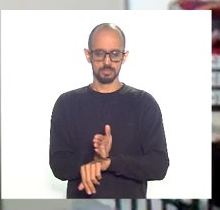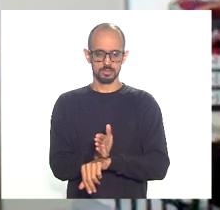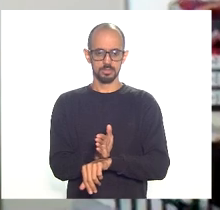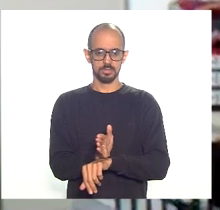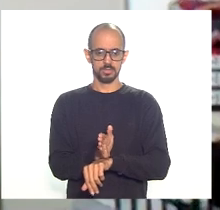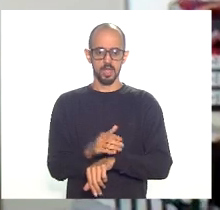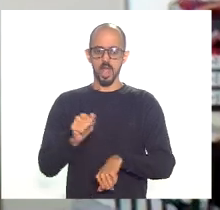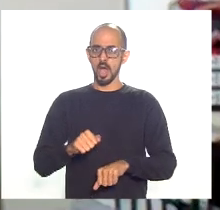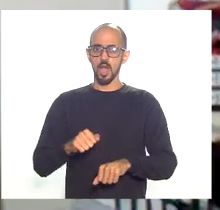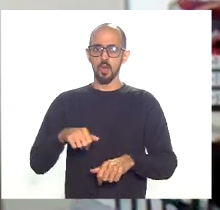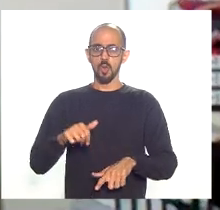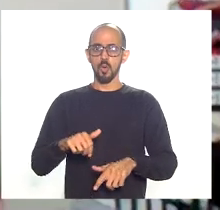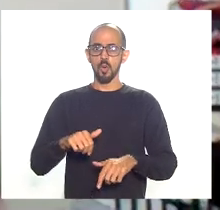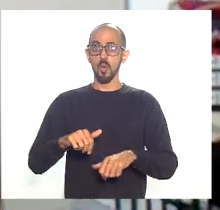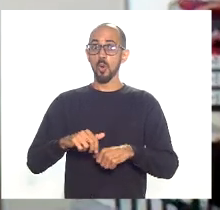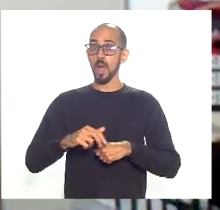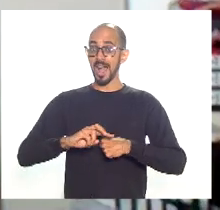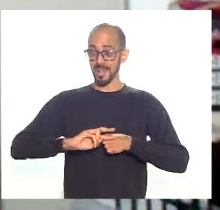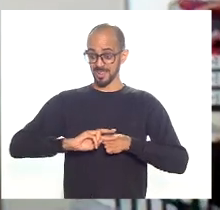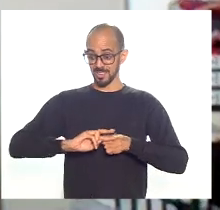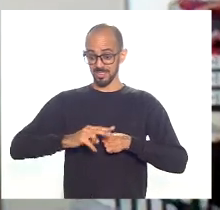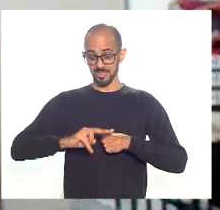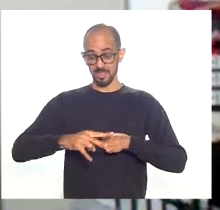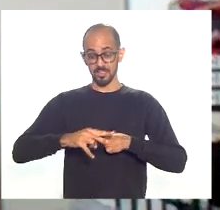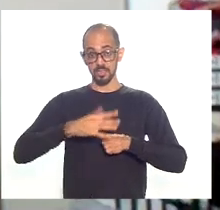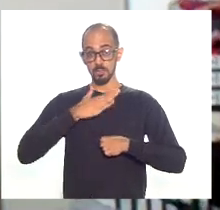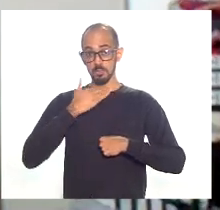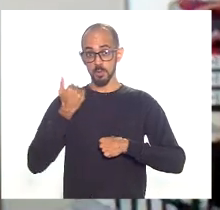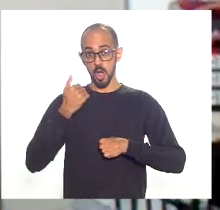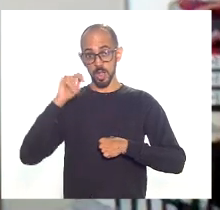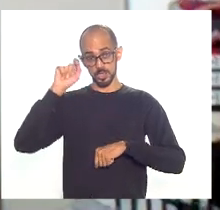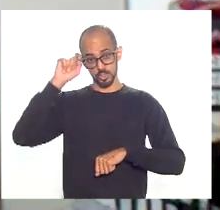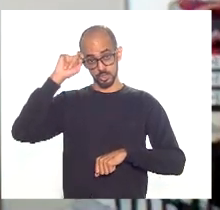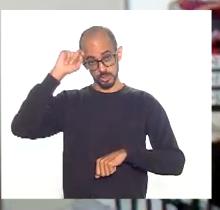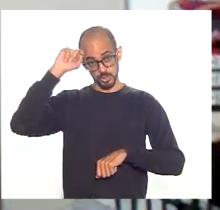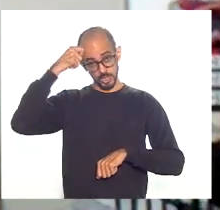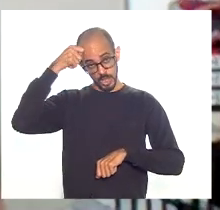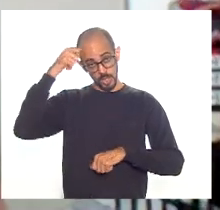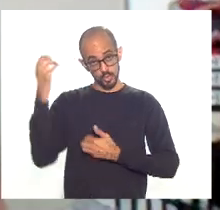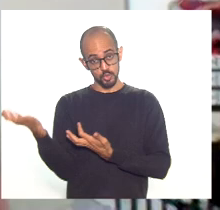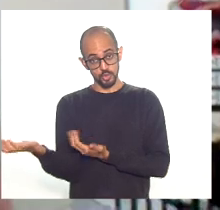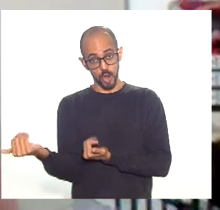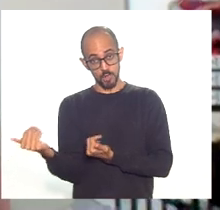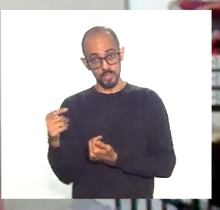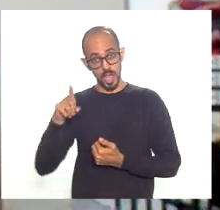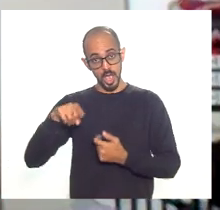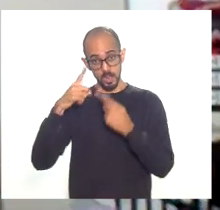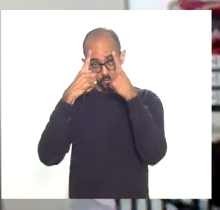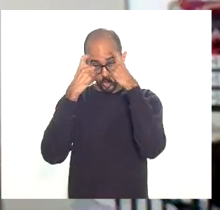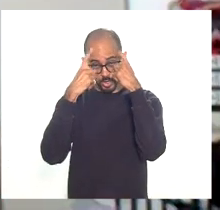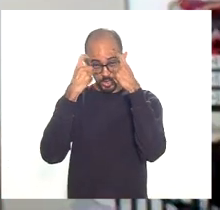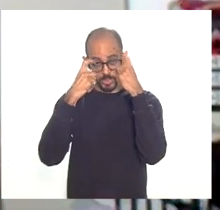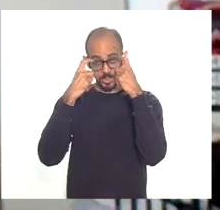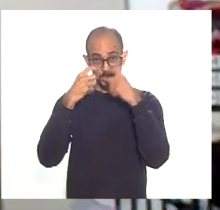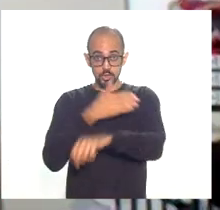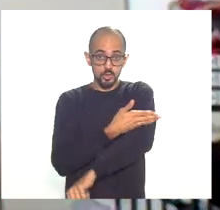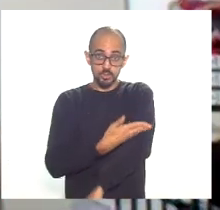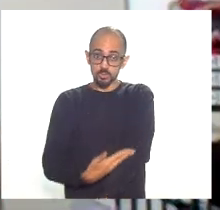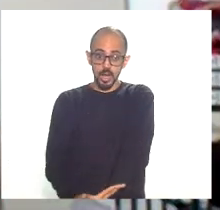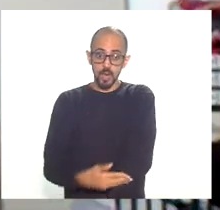A maior causa de mortes de jovens negros durante um período é a violência. De jovens brancos,